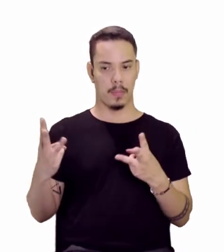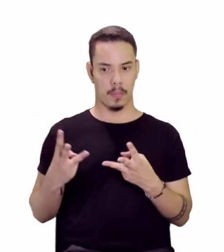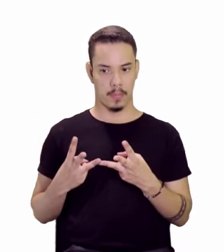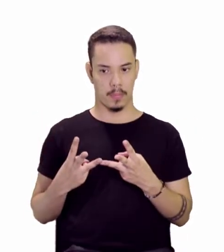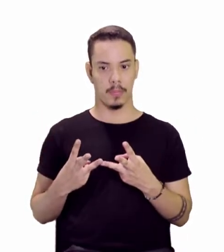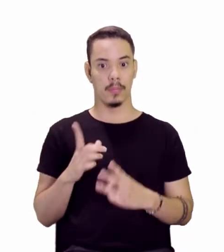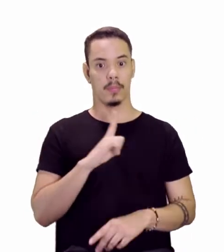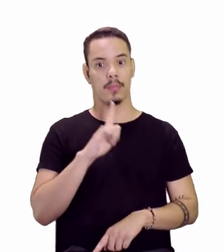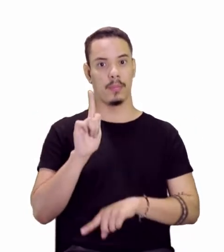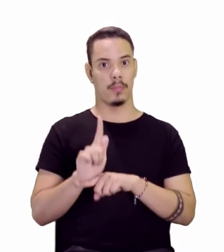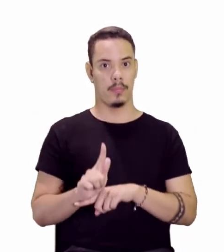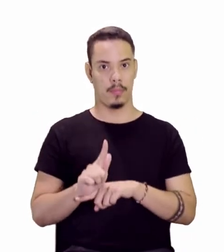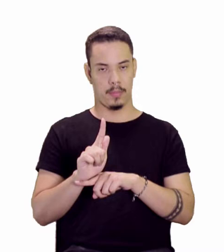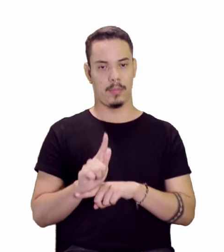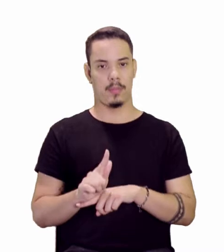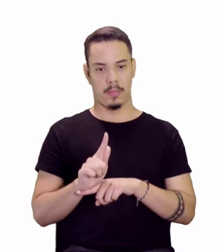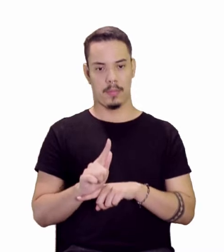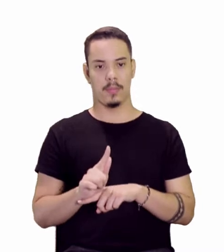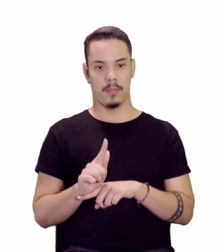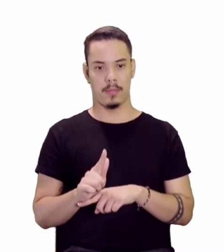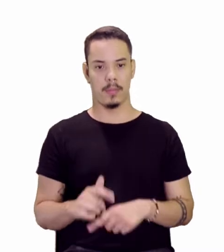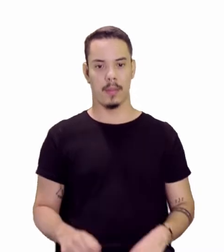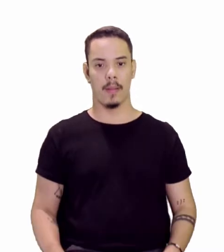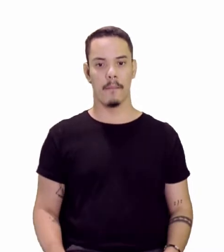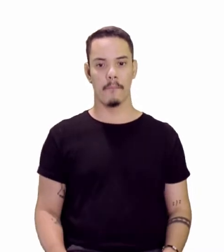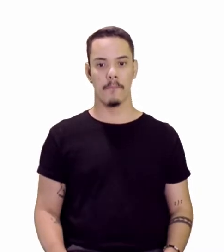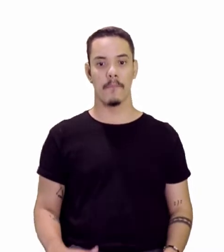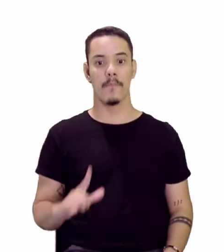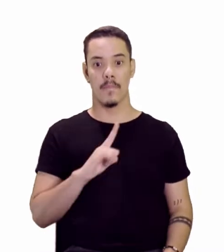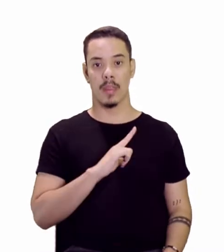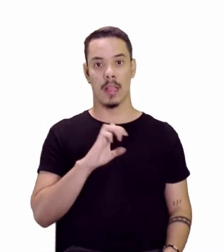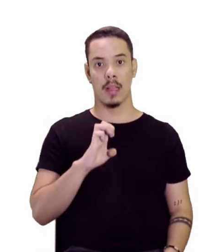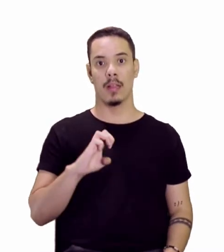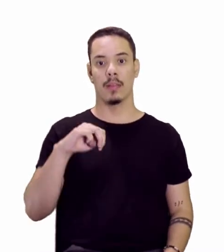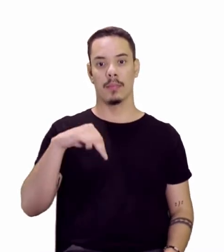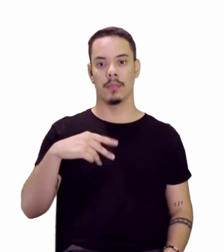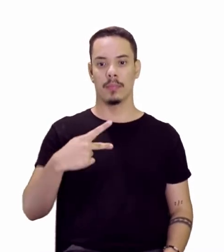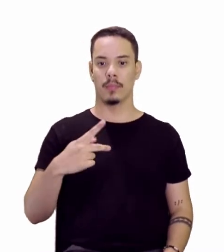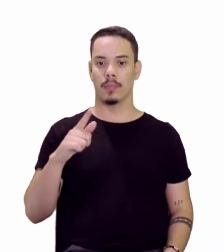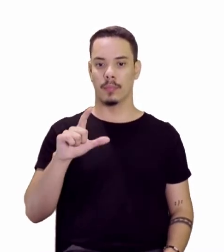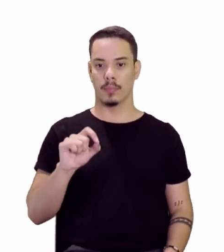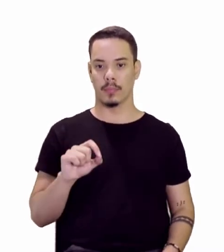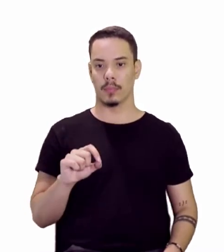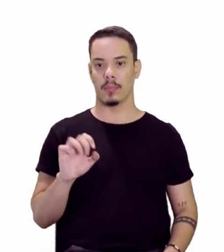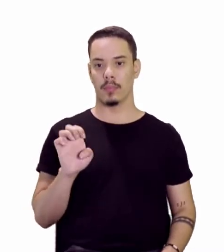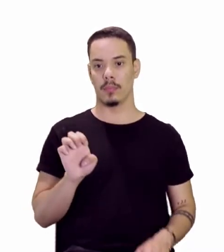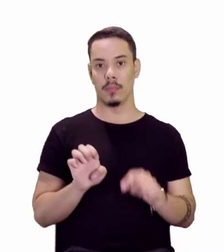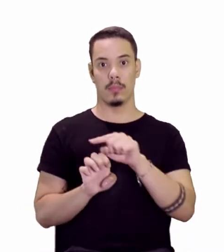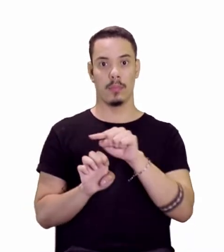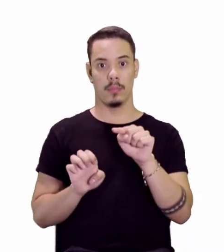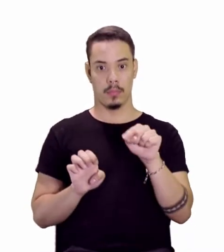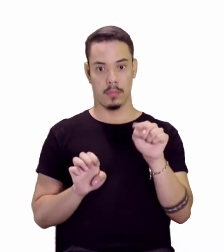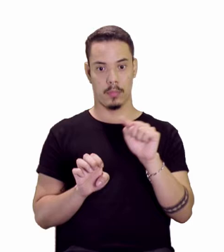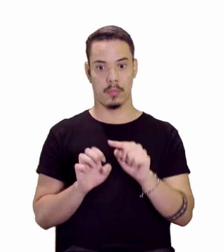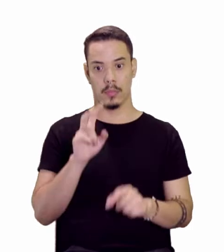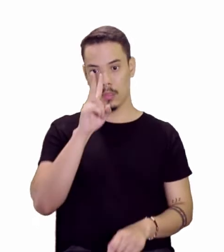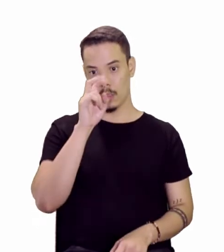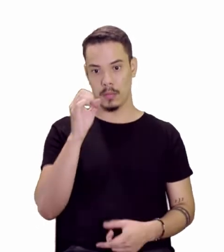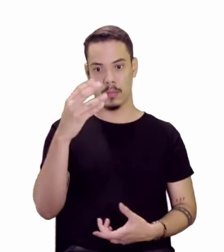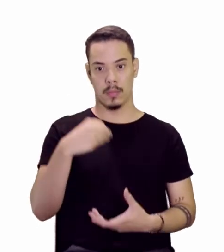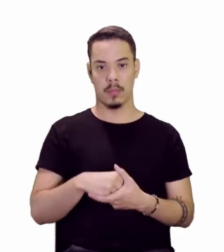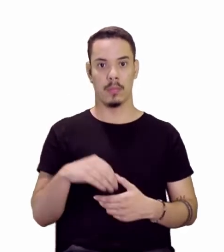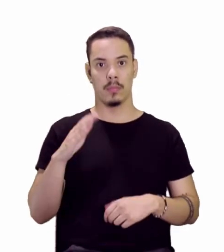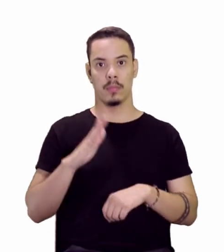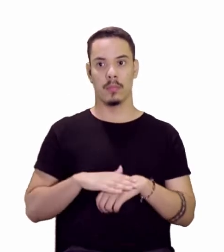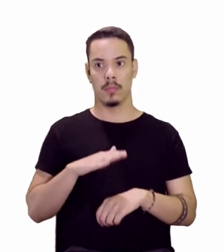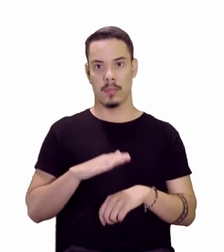a gravidade agindo, então tem exatamente. peso, massa vezes gravidade. E o empuxo, que é o E, exercido pelo líquido, aí já é a força exercida... A